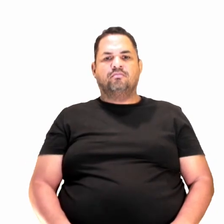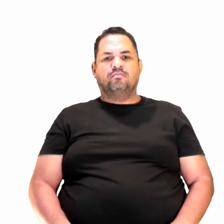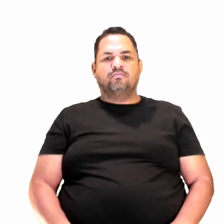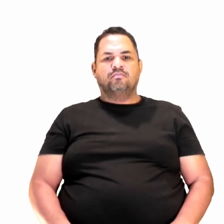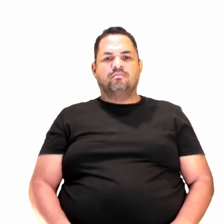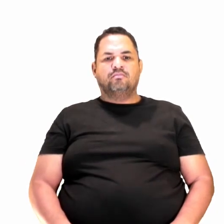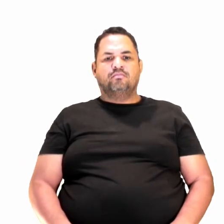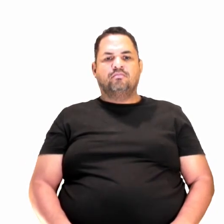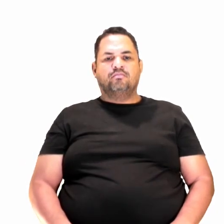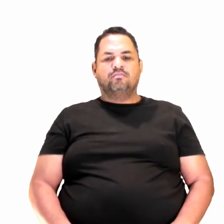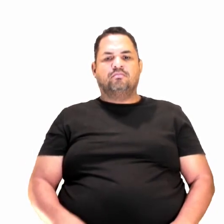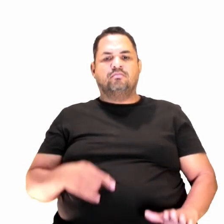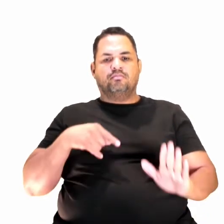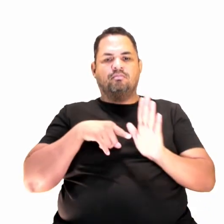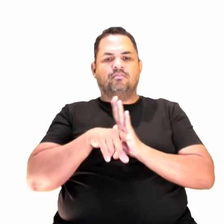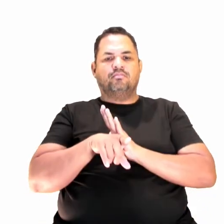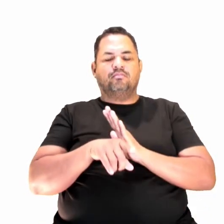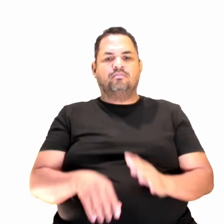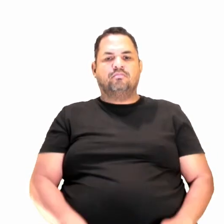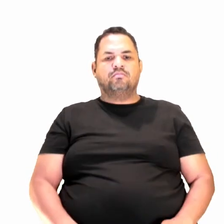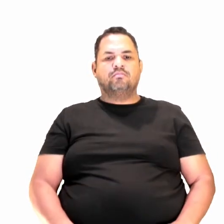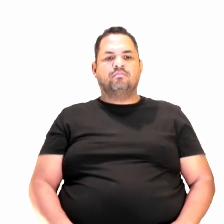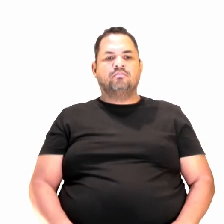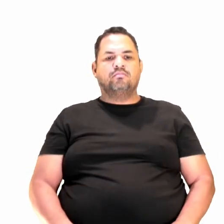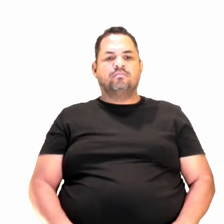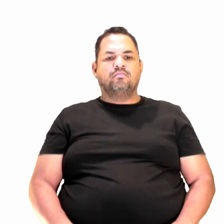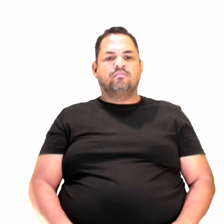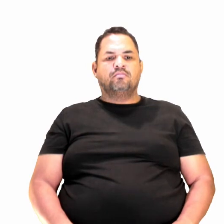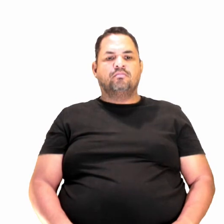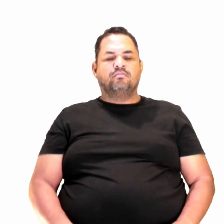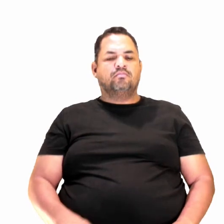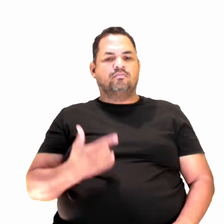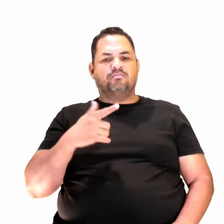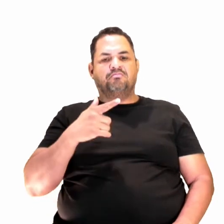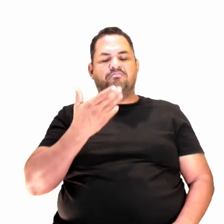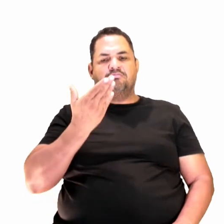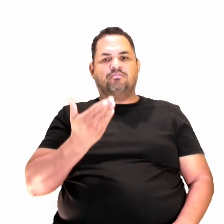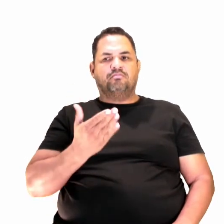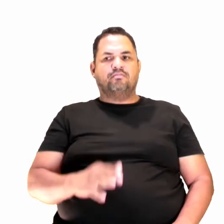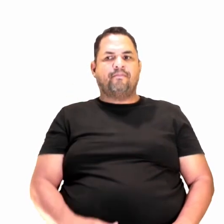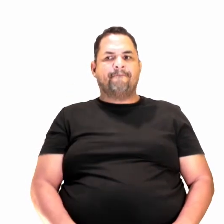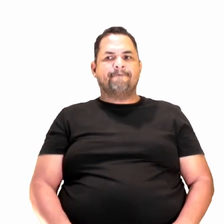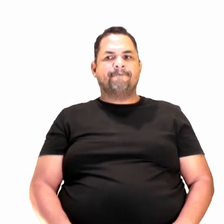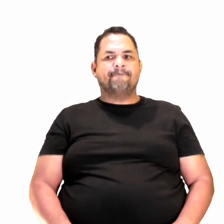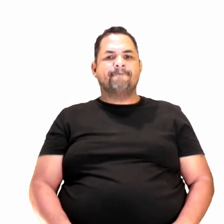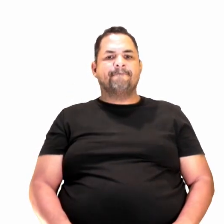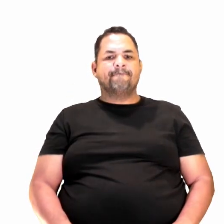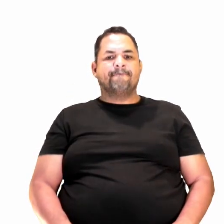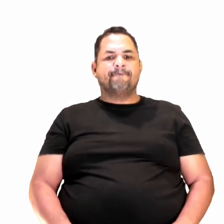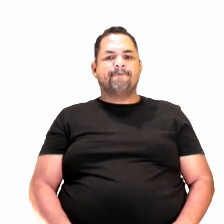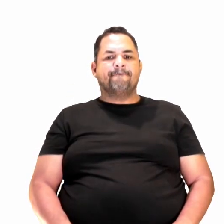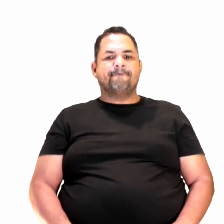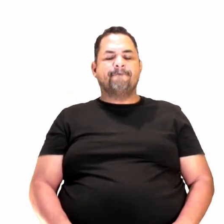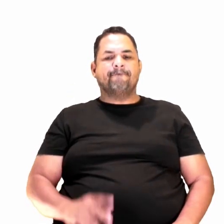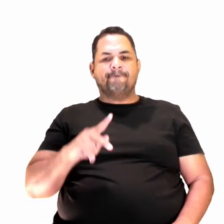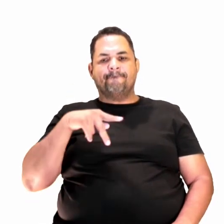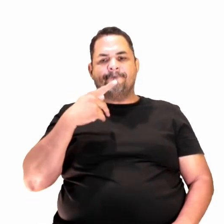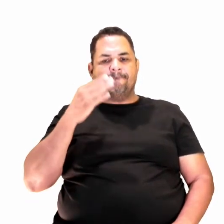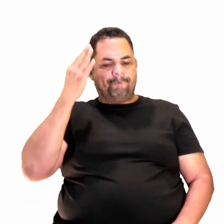thin, eu já falo não é. A imagem não diz que ele é magro. He's tall and overweight.